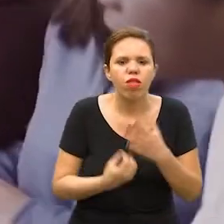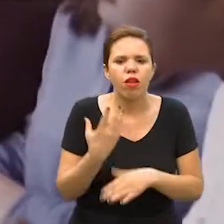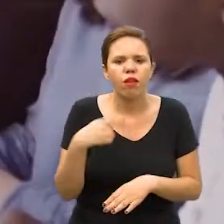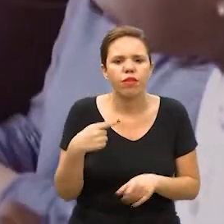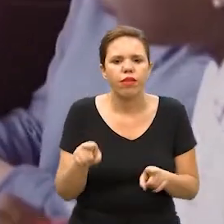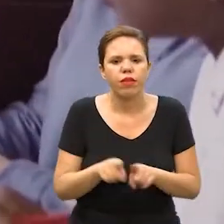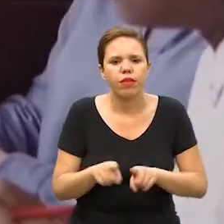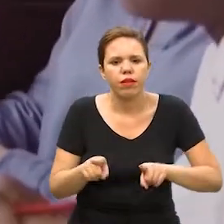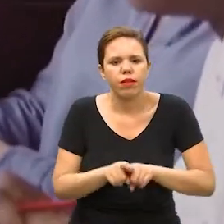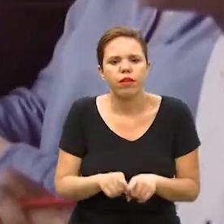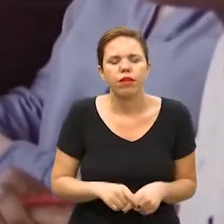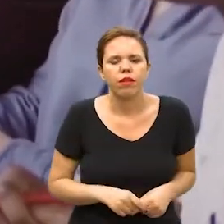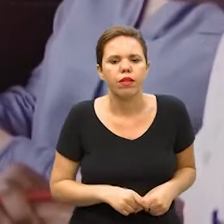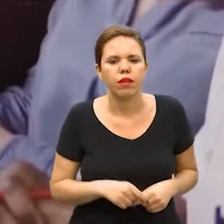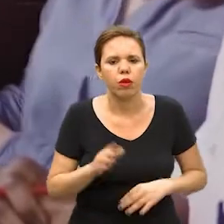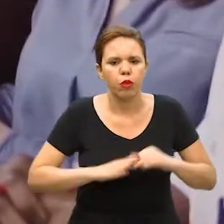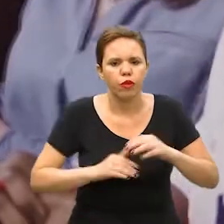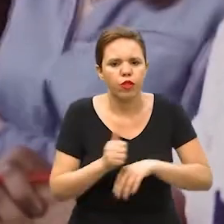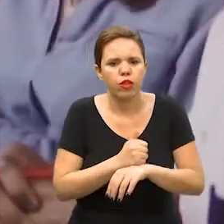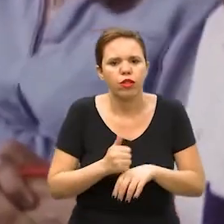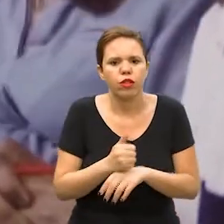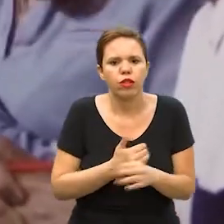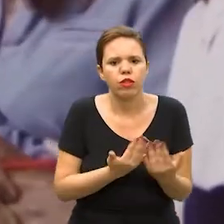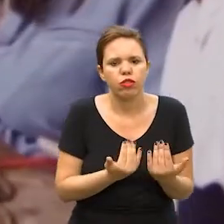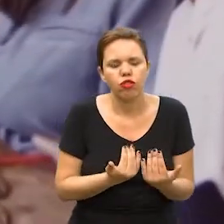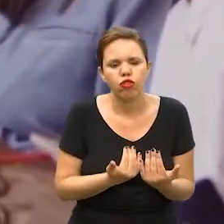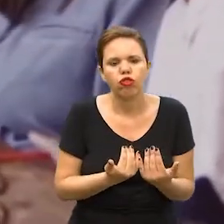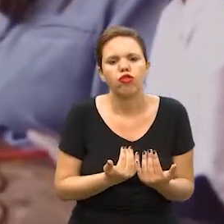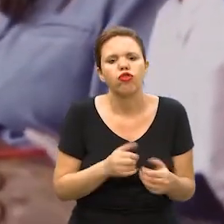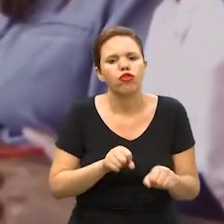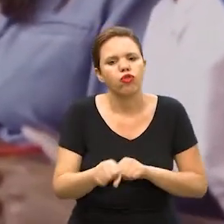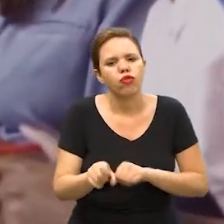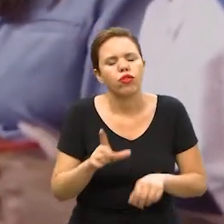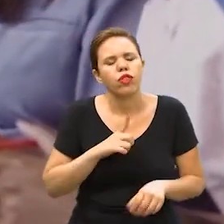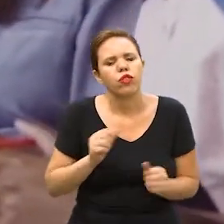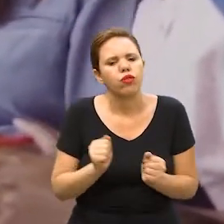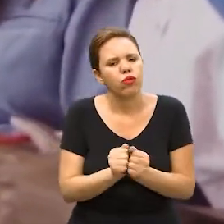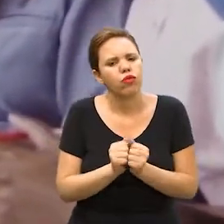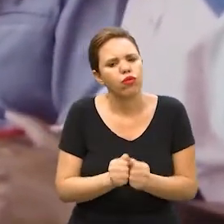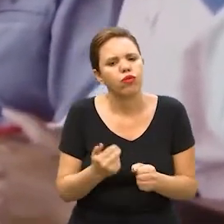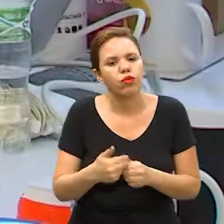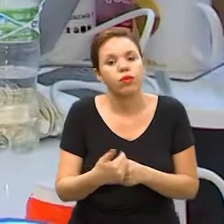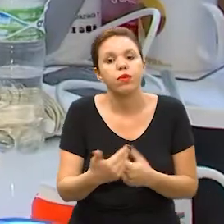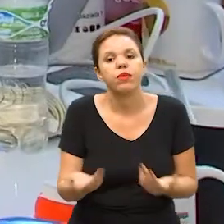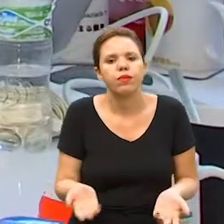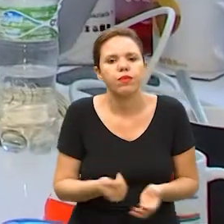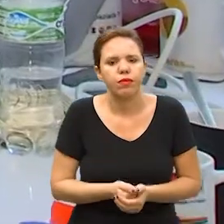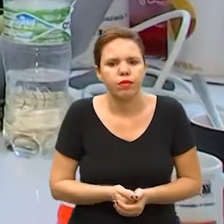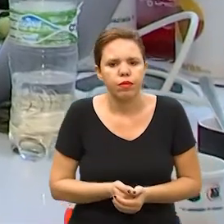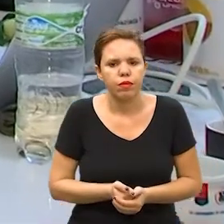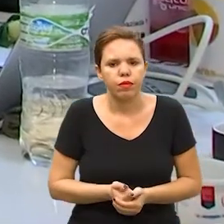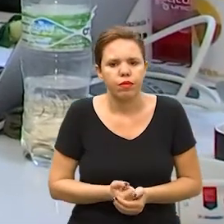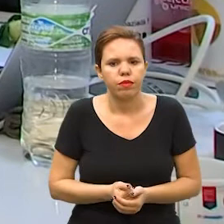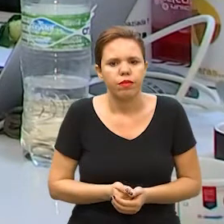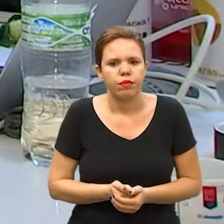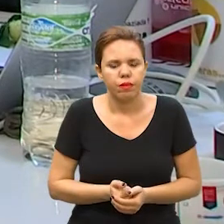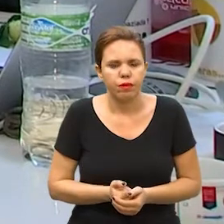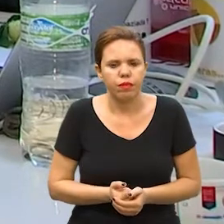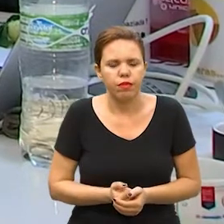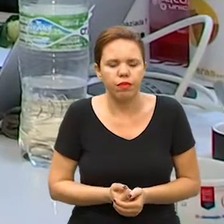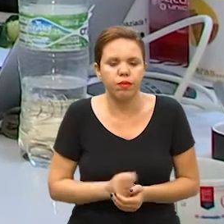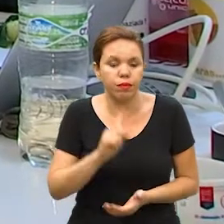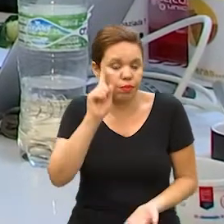para a questão de profissionais com mão de obra especializada estar junto da Unicamp? Sim, foi